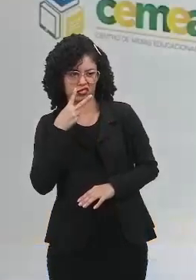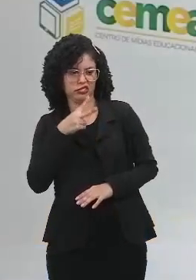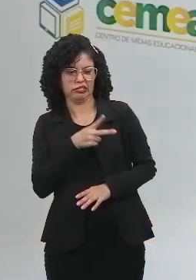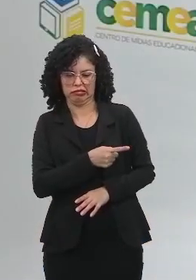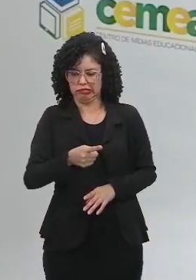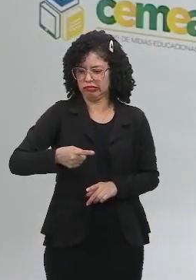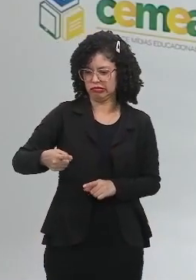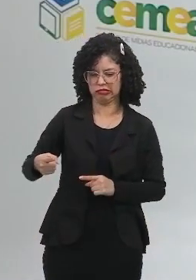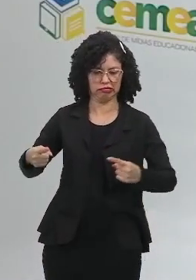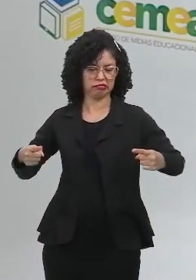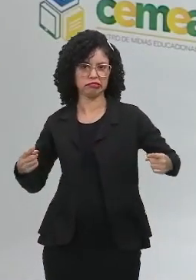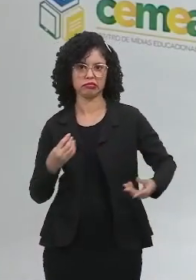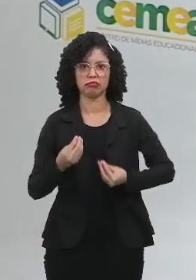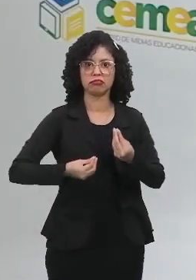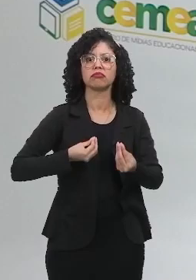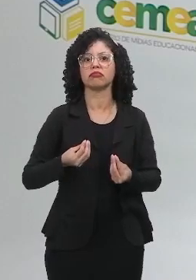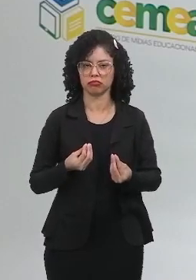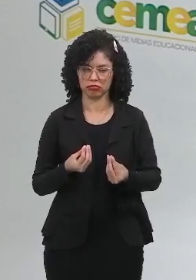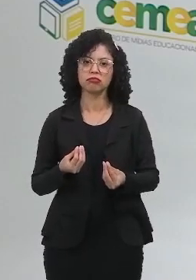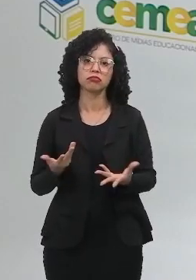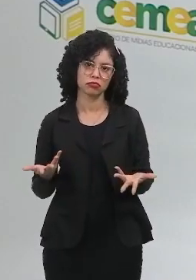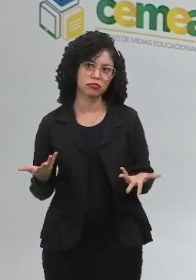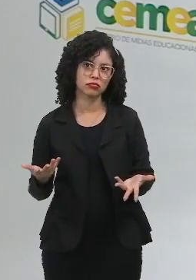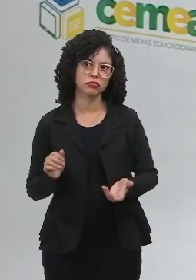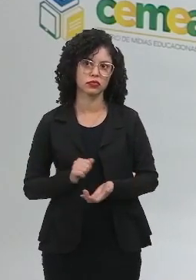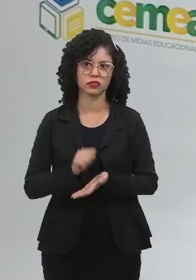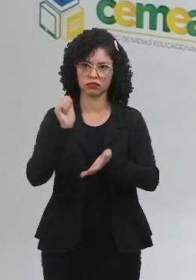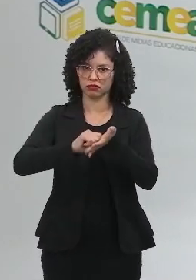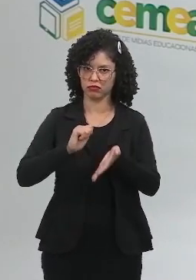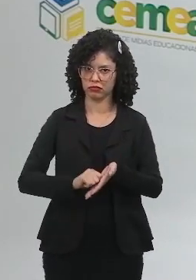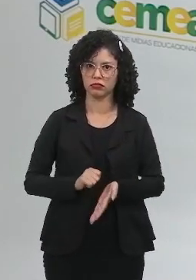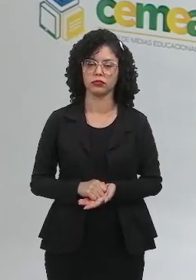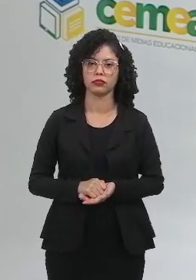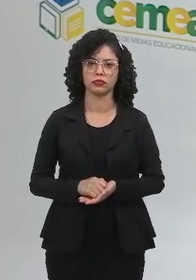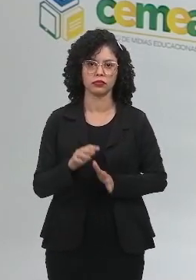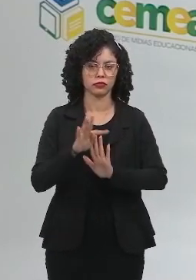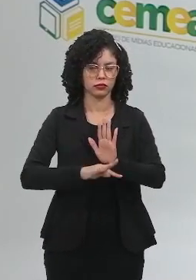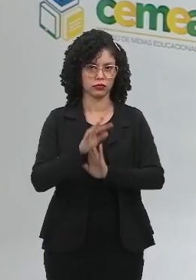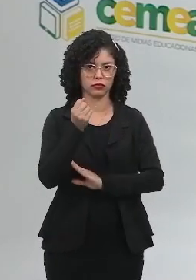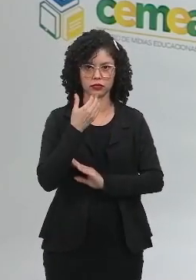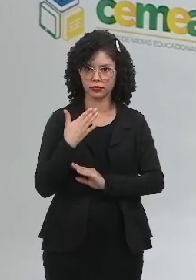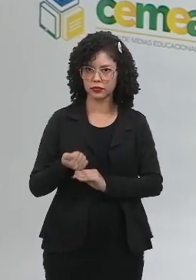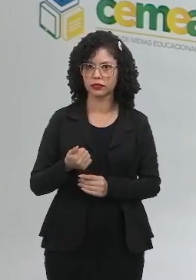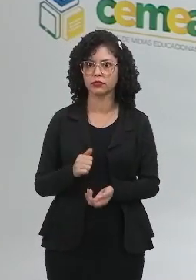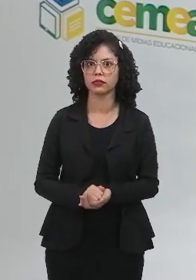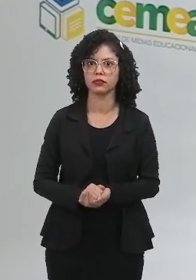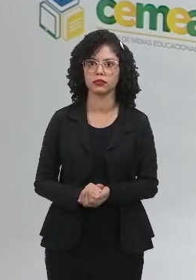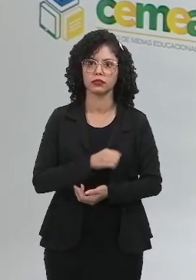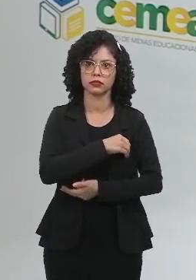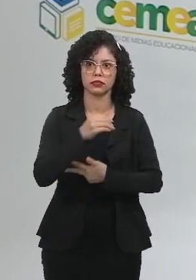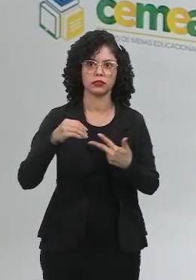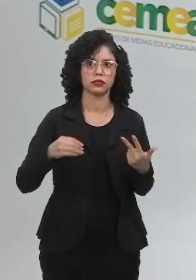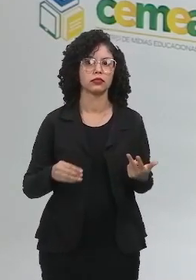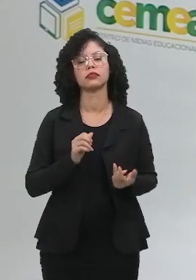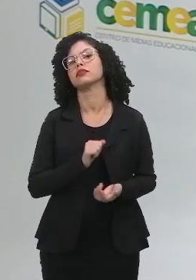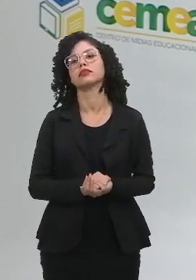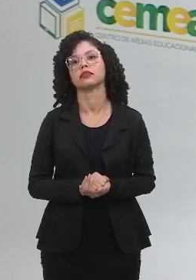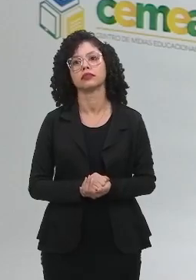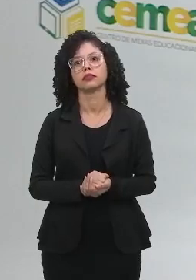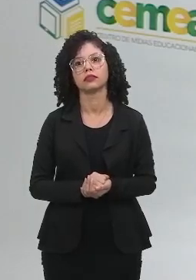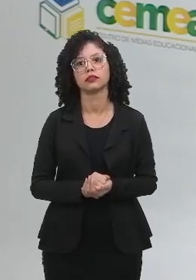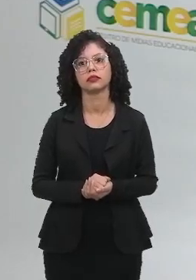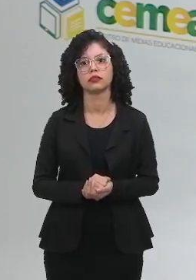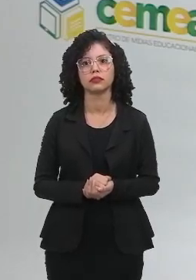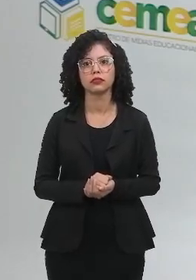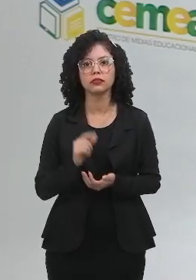ratos né ou a maneira que esses Ratos são descritos nesse texto tá bom nós aqui do pré-enem legal classificamos como